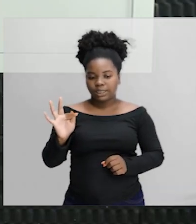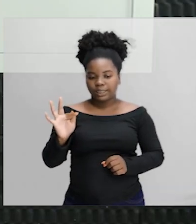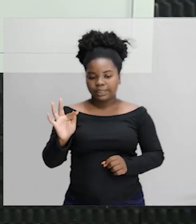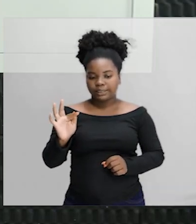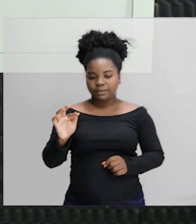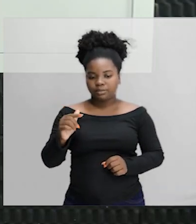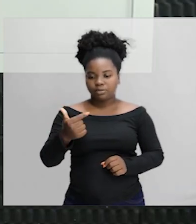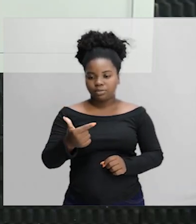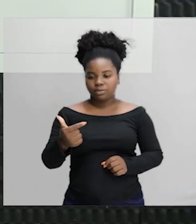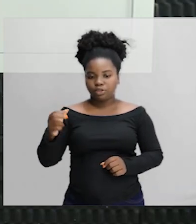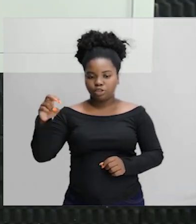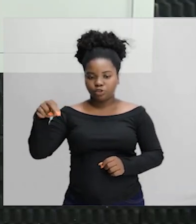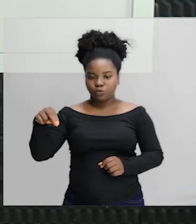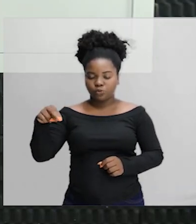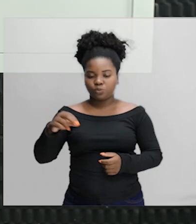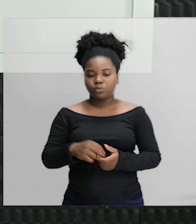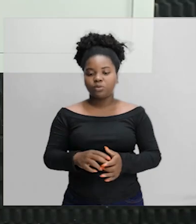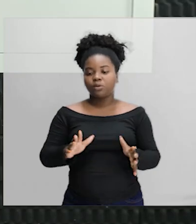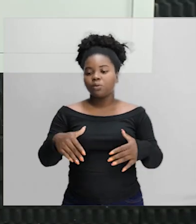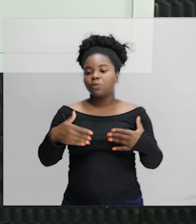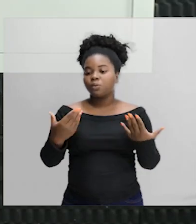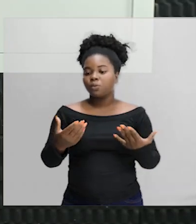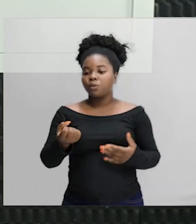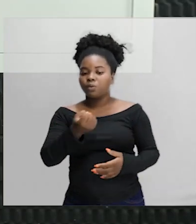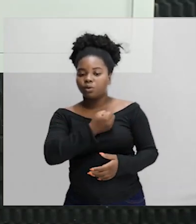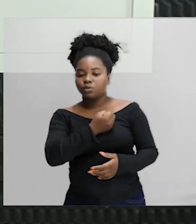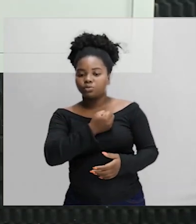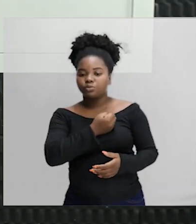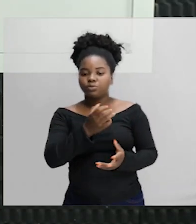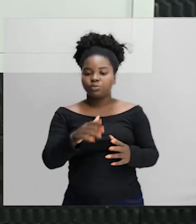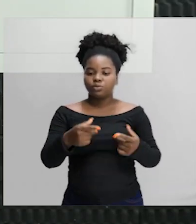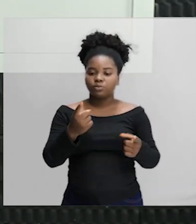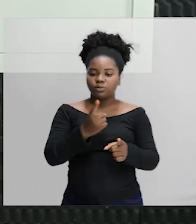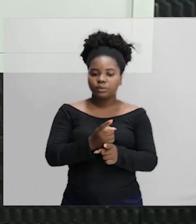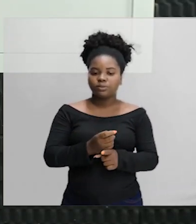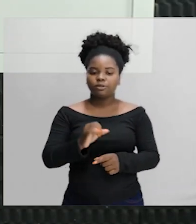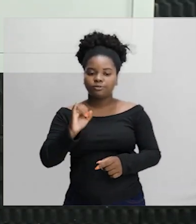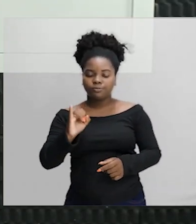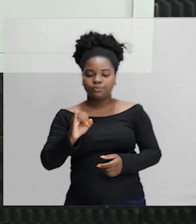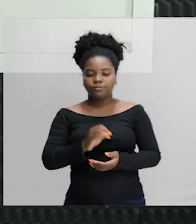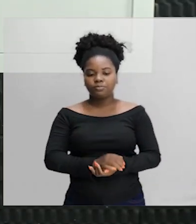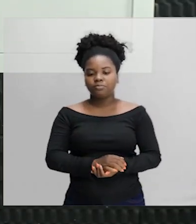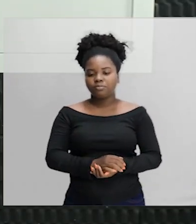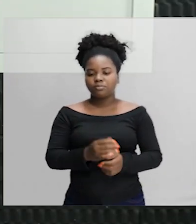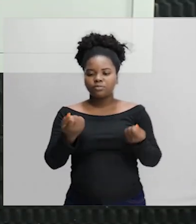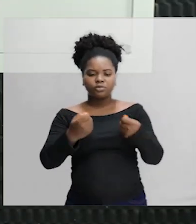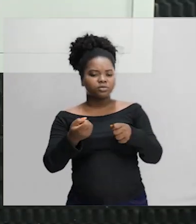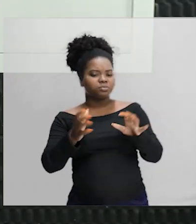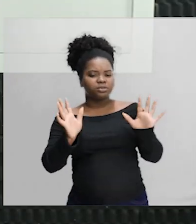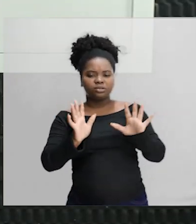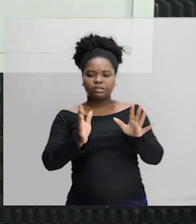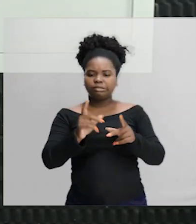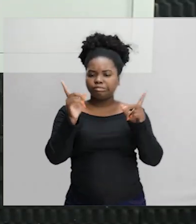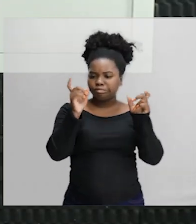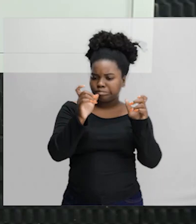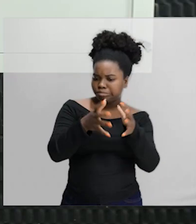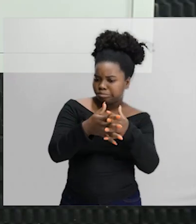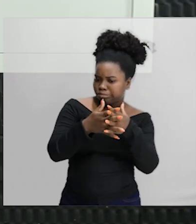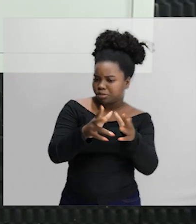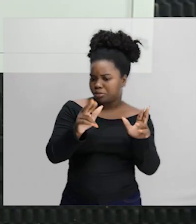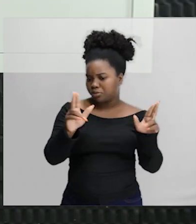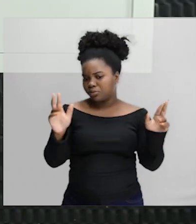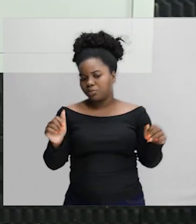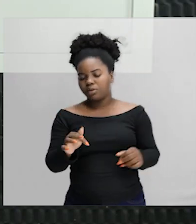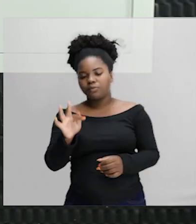de 2 newtons. Né? Então quer saber qual é o valor da corrente elétrica. Pronto, aqui a gente não precisa fazer muita coisa. Né? A força